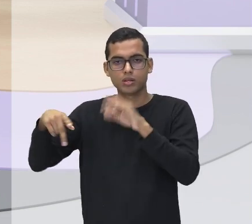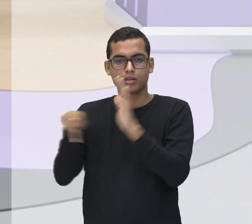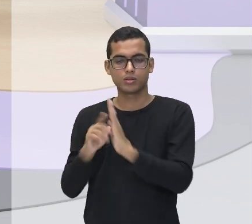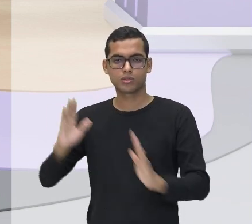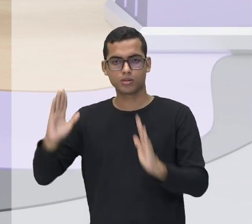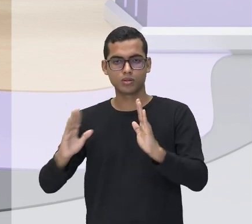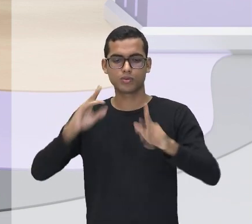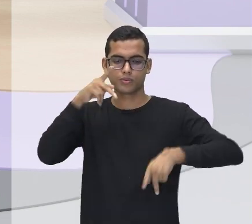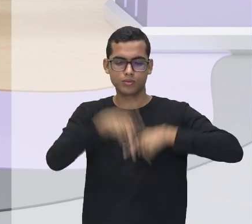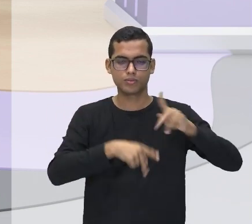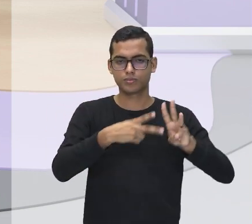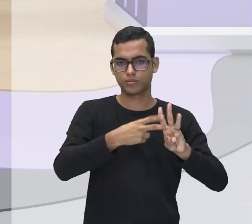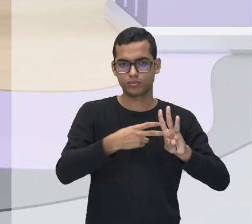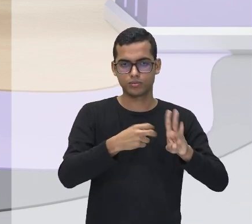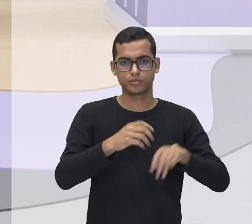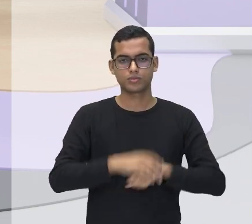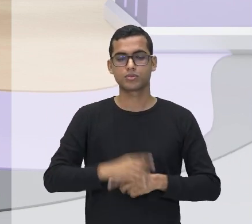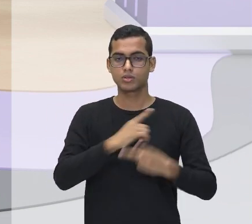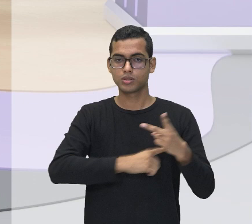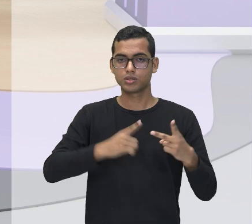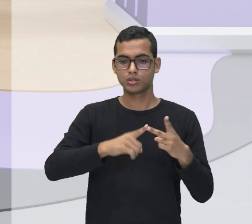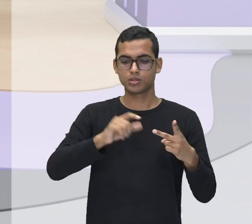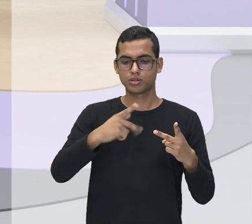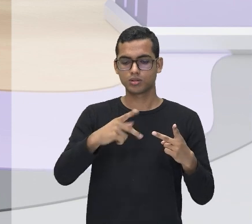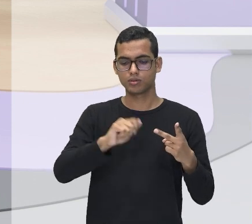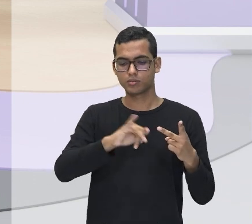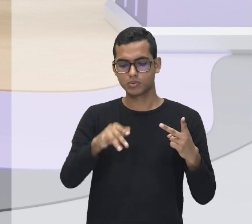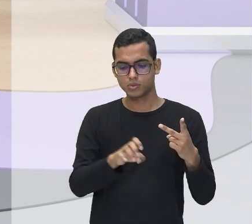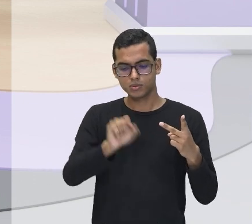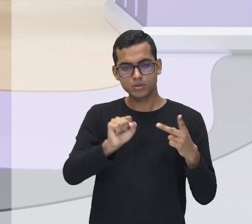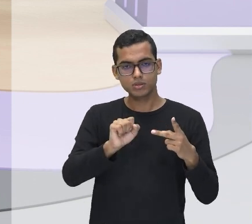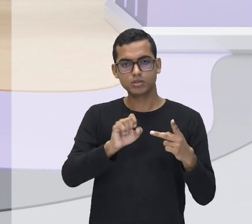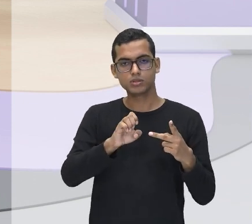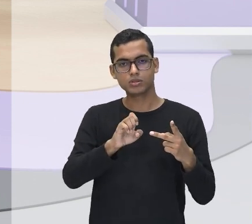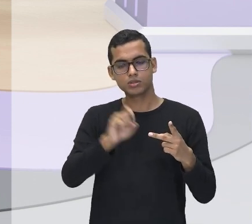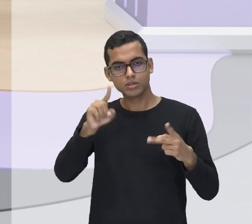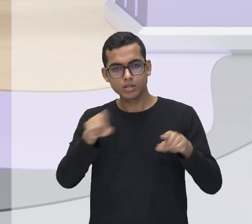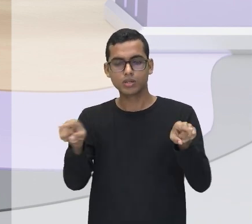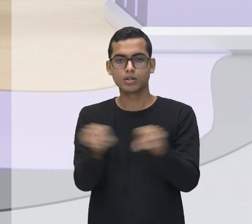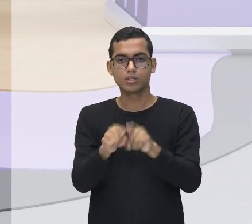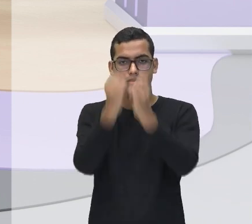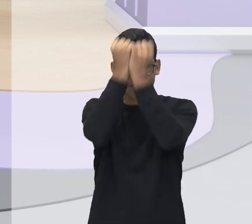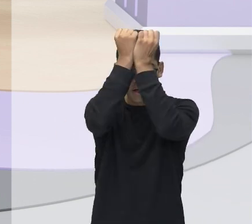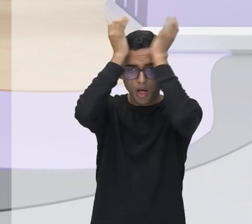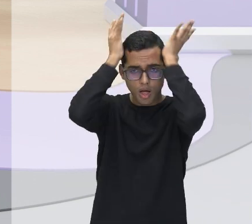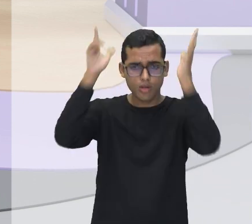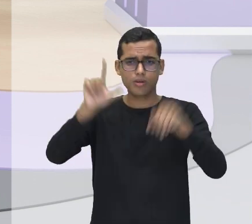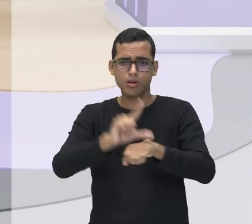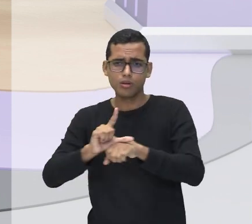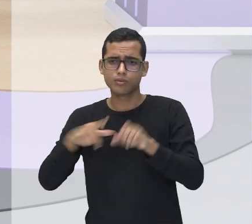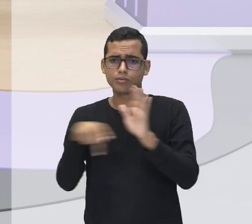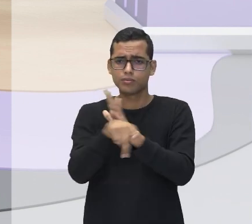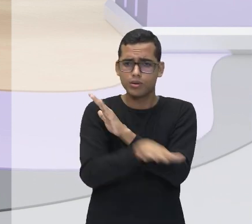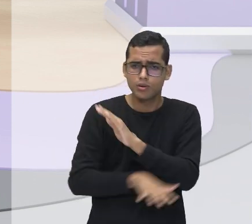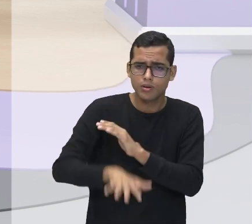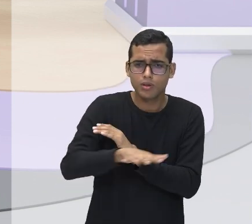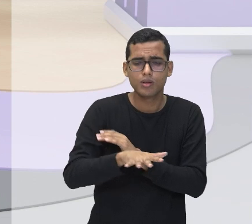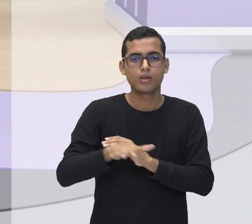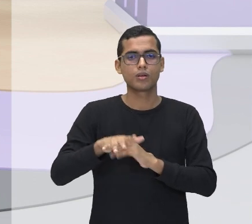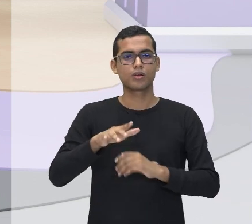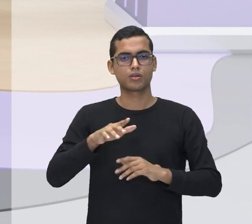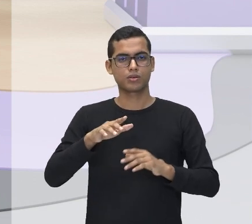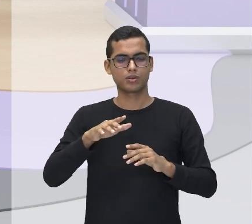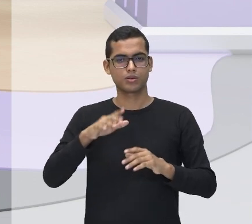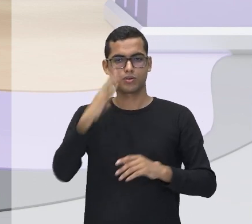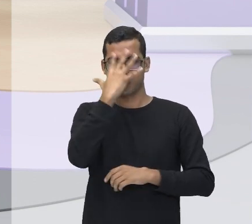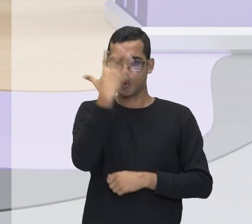do povo indígena. E os pajés e xamãs são os líderes espirituais, os sacerdotes.